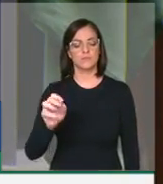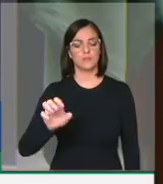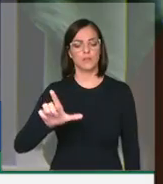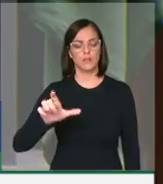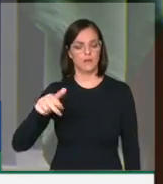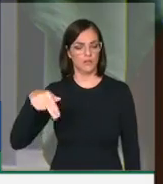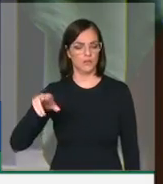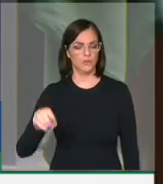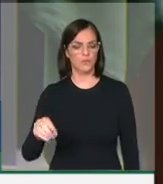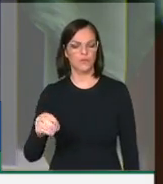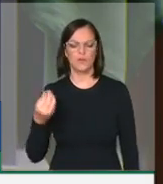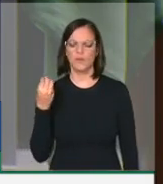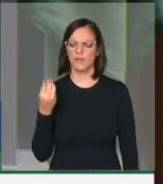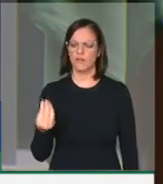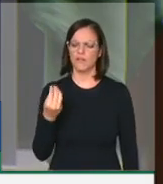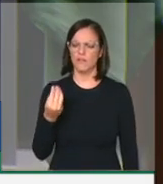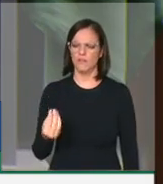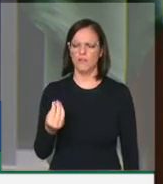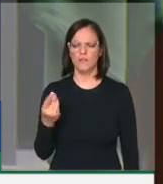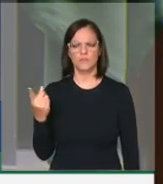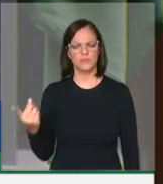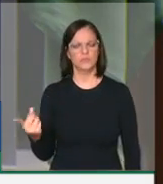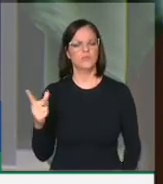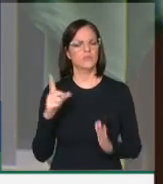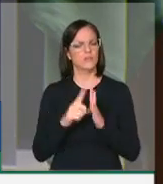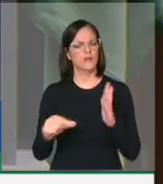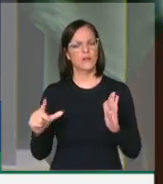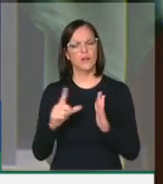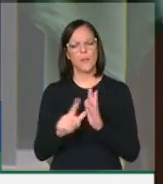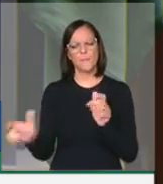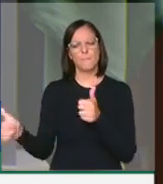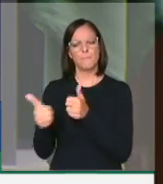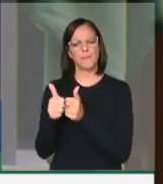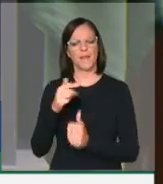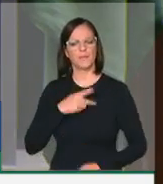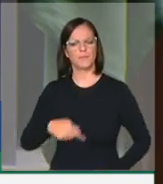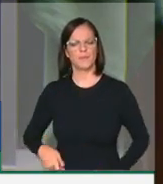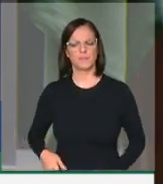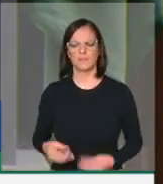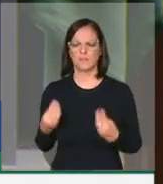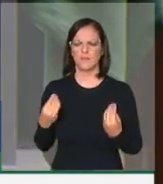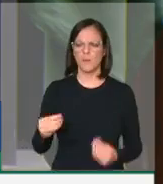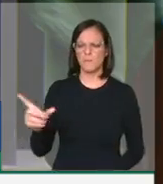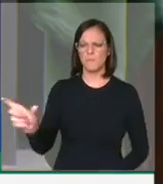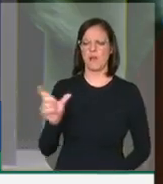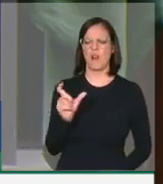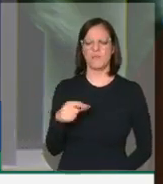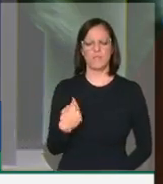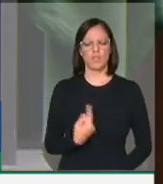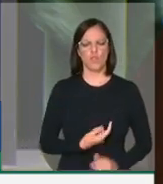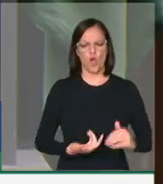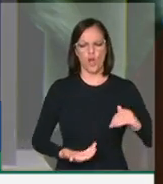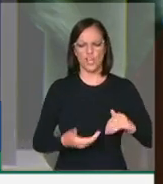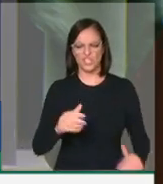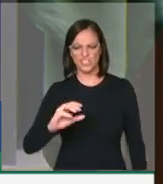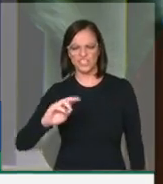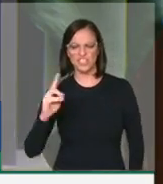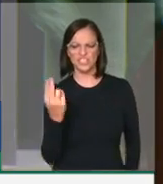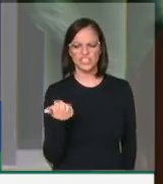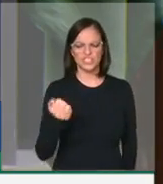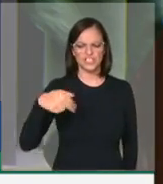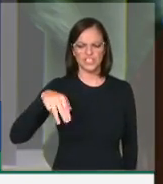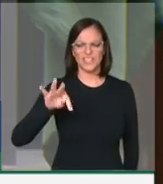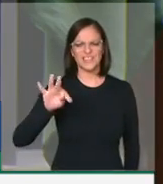um dos mais próximos do presidente da República. Esta aqui não é casa de chantagem. Esta aqui é a casa